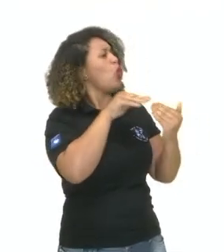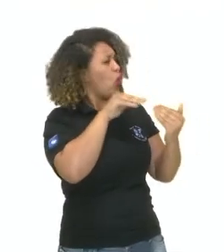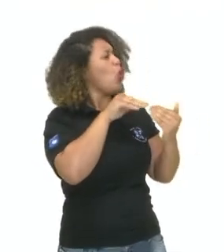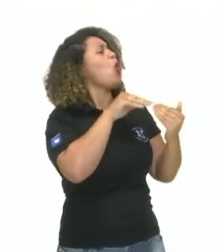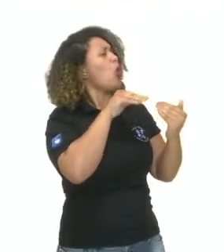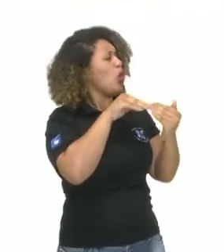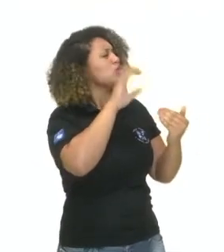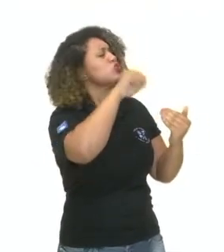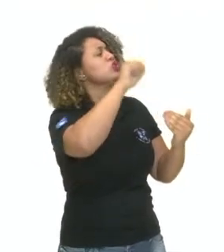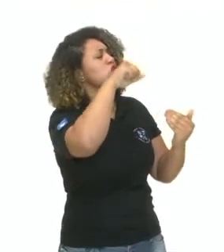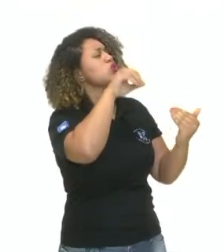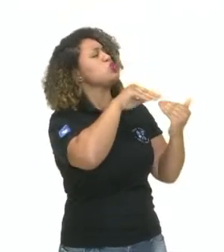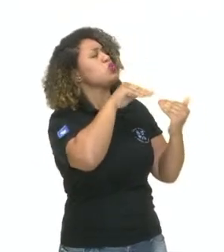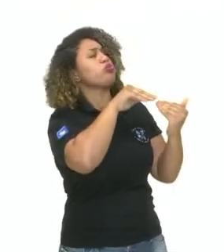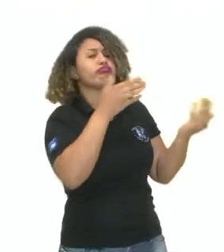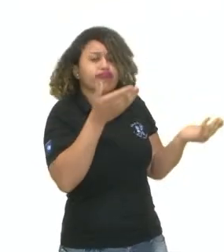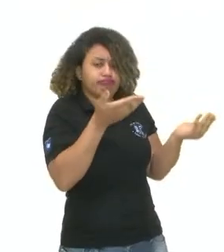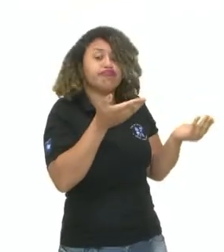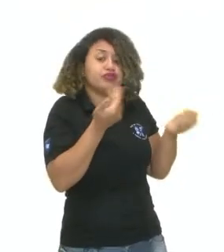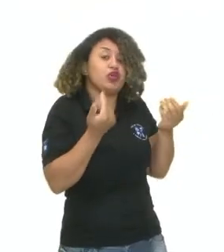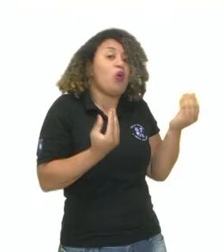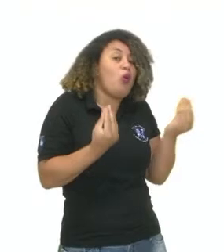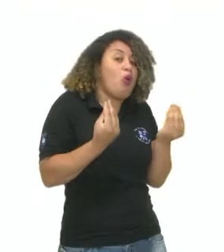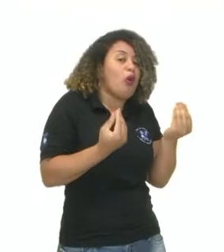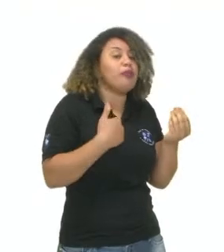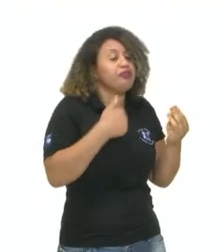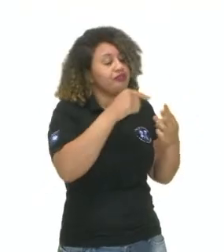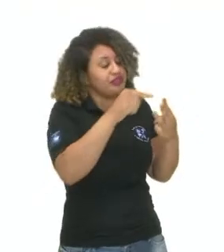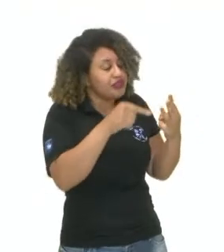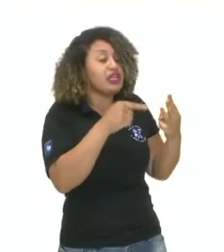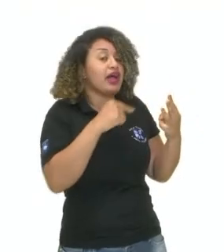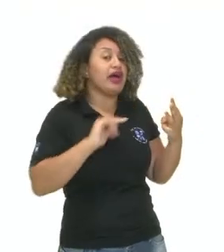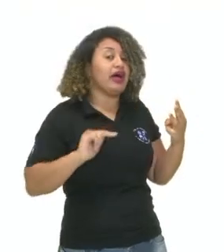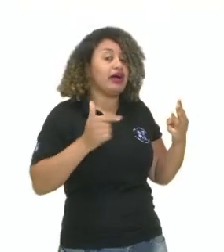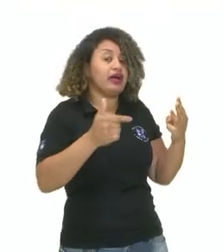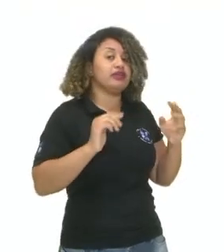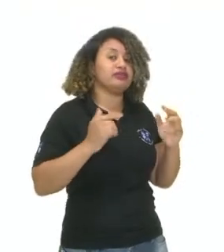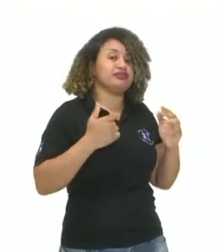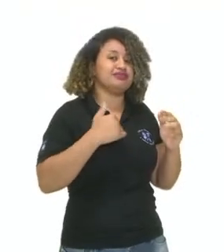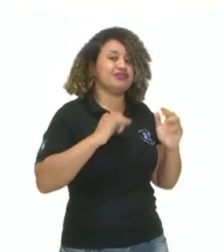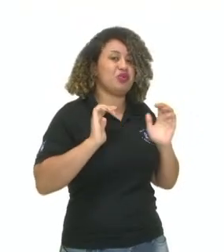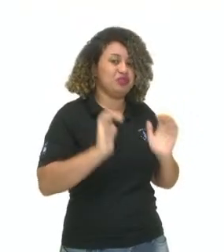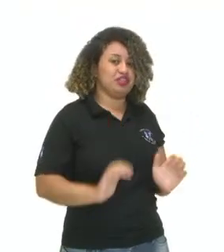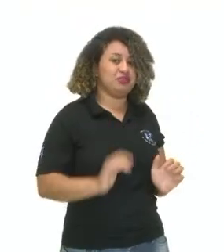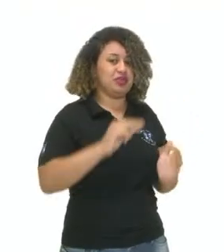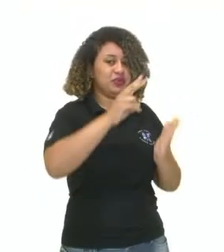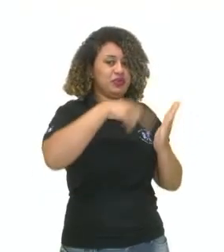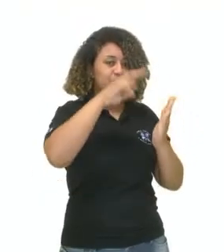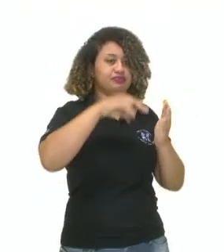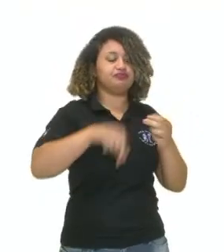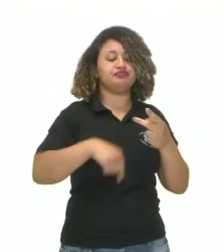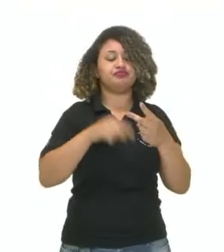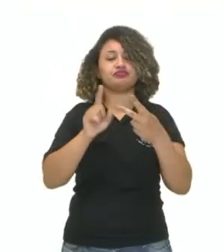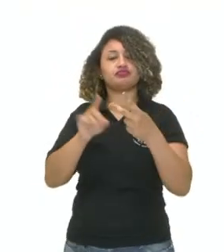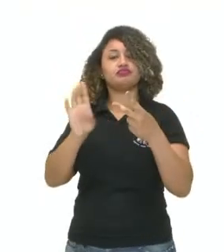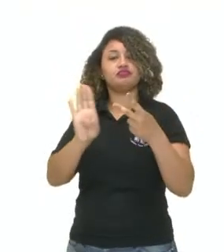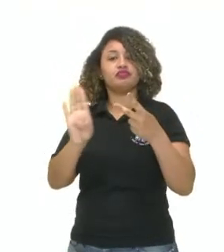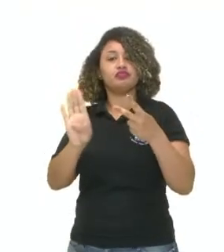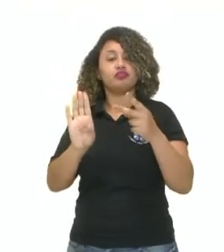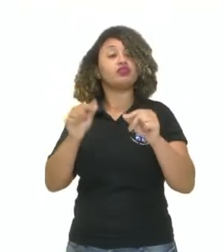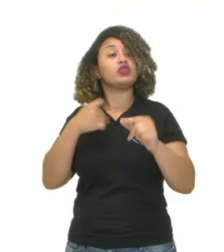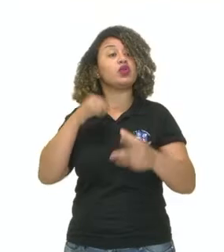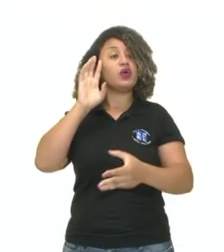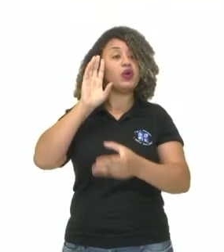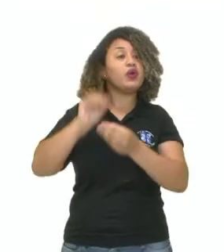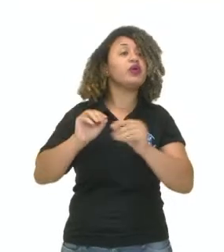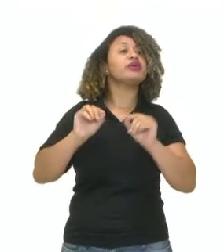crenças confirmadas, ele concorda com aquele fato que ele recebeu. Letra B. Fica subentendido que muitas vezes